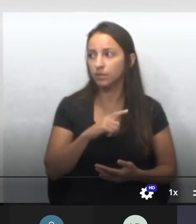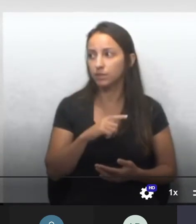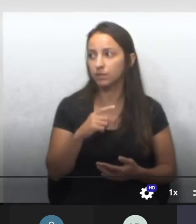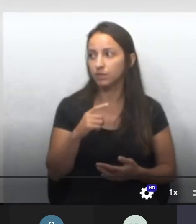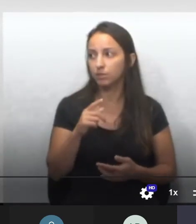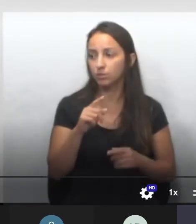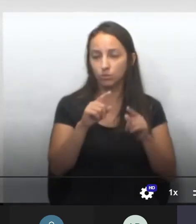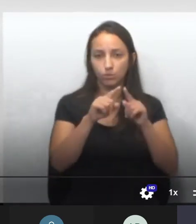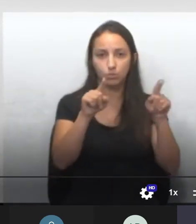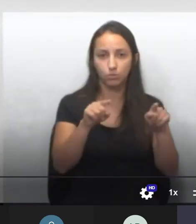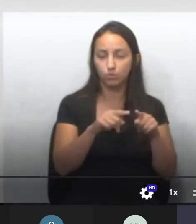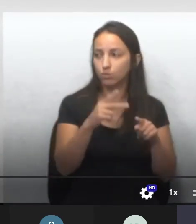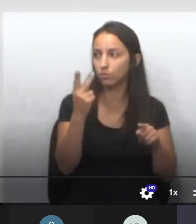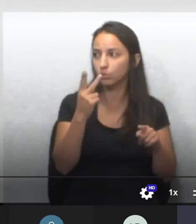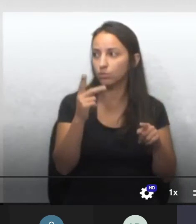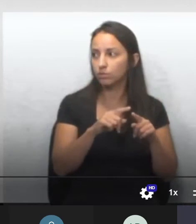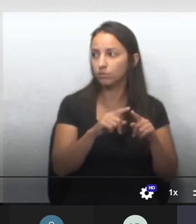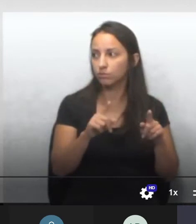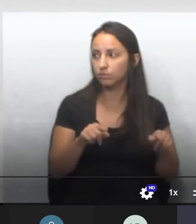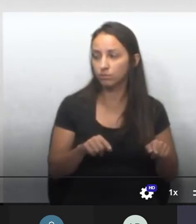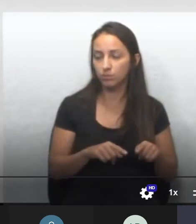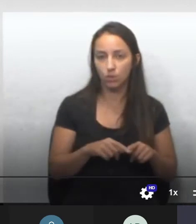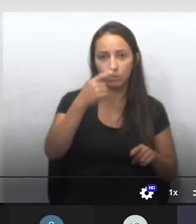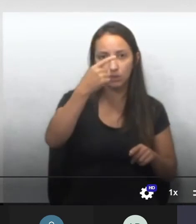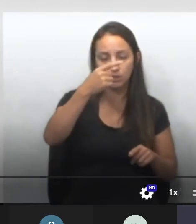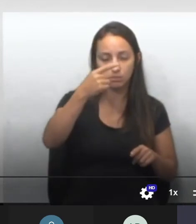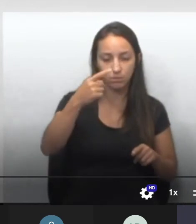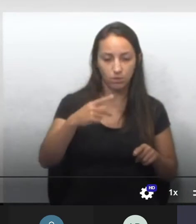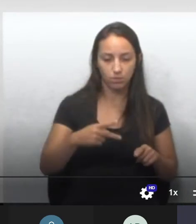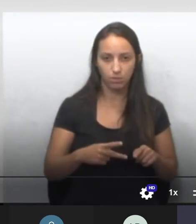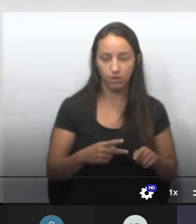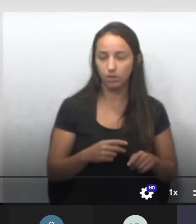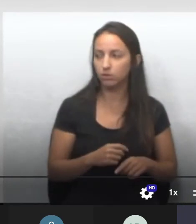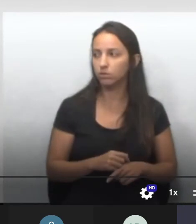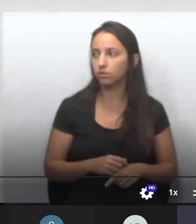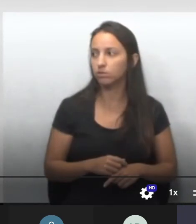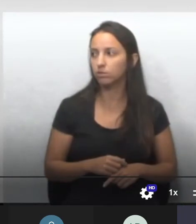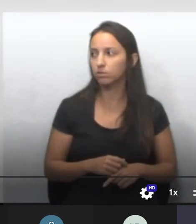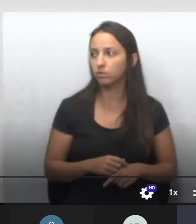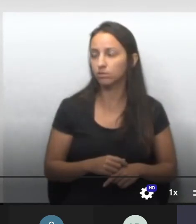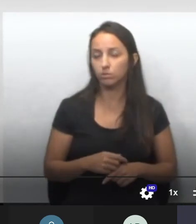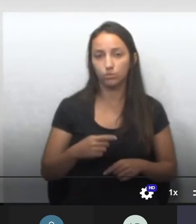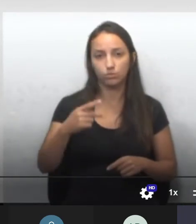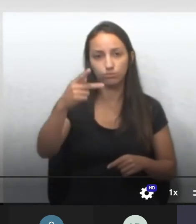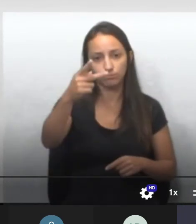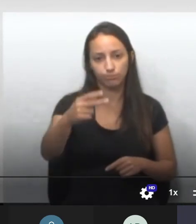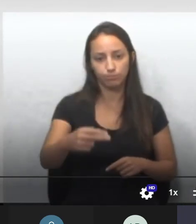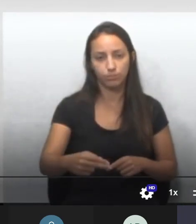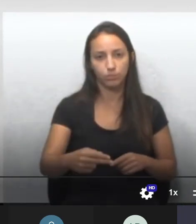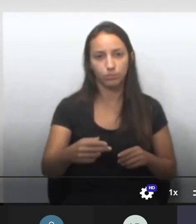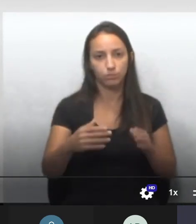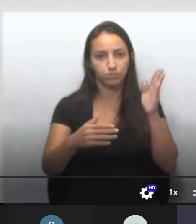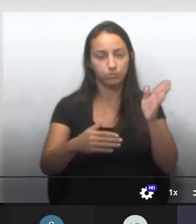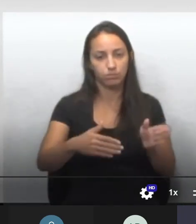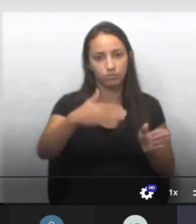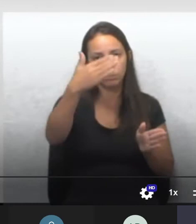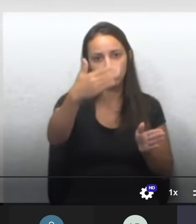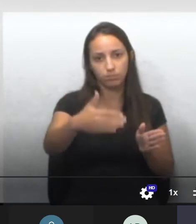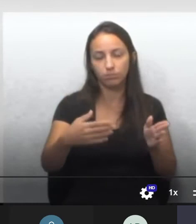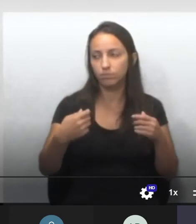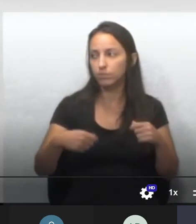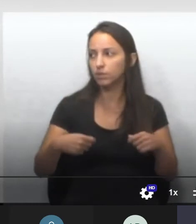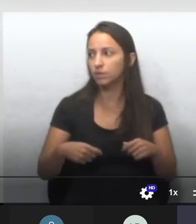aberturas em cima e embaixo e nos 2 lados.